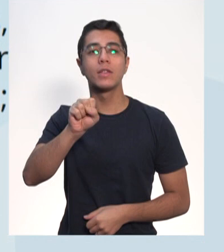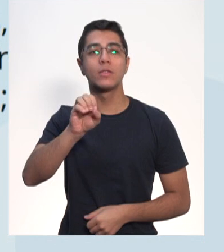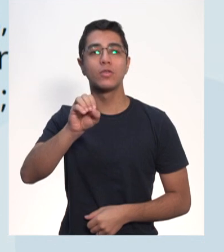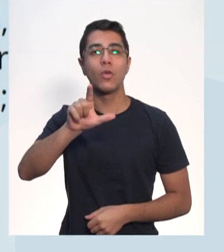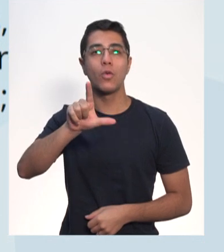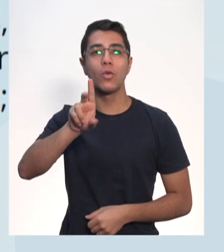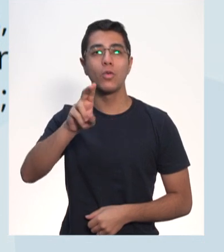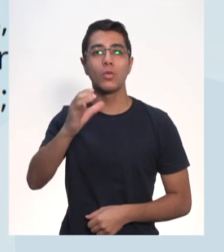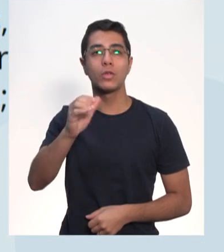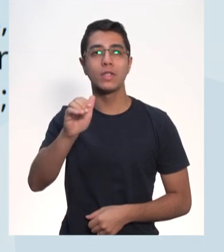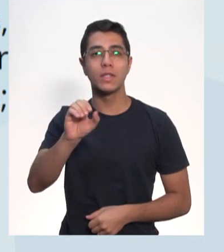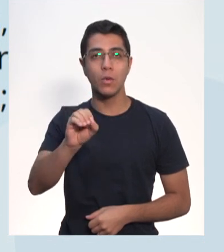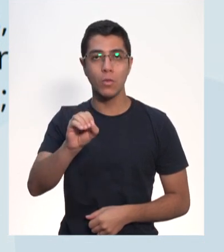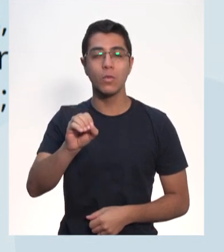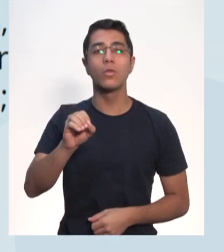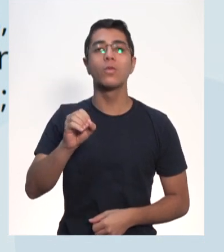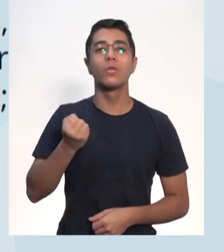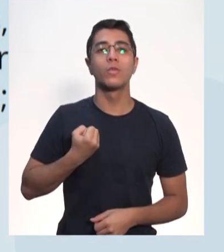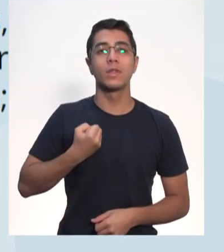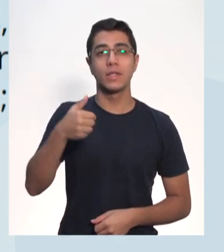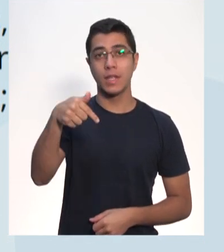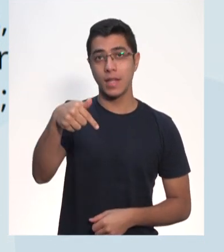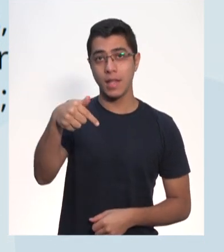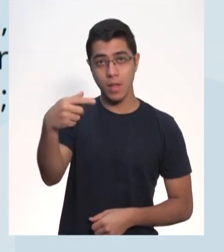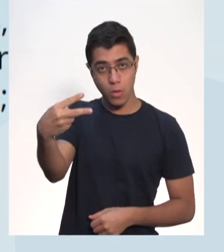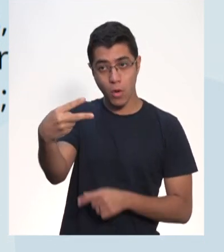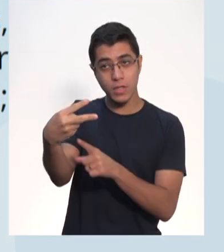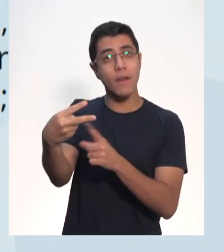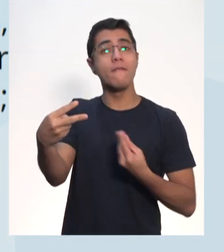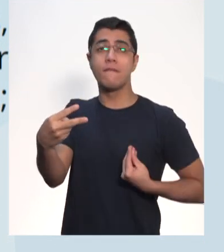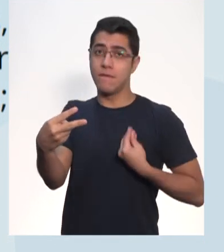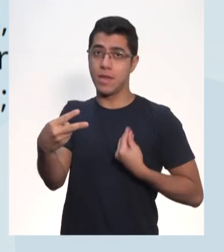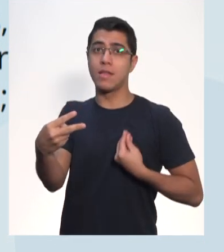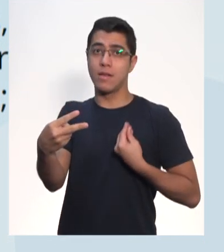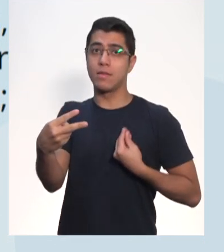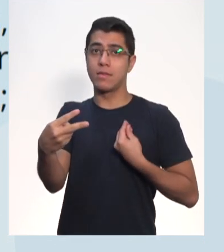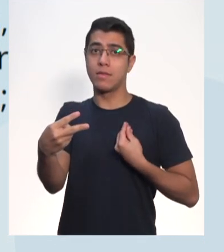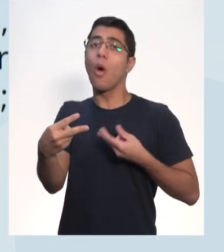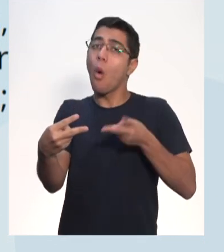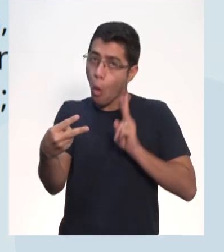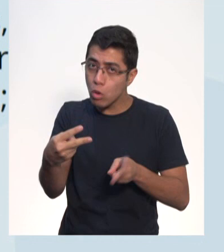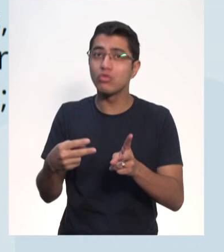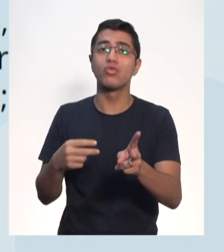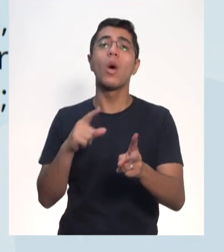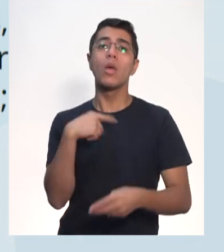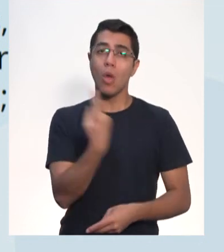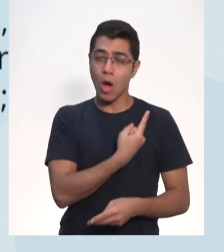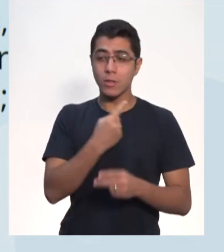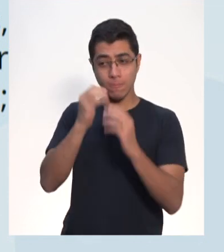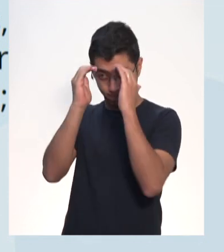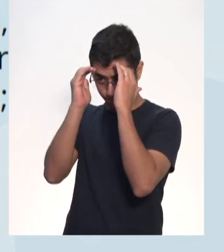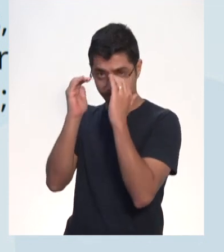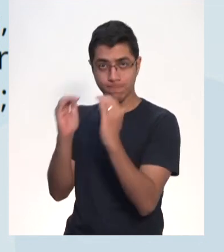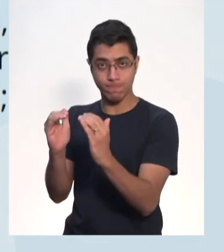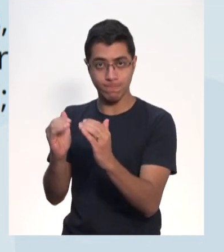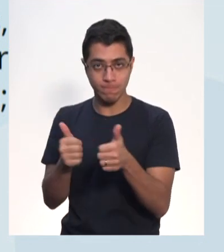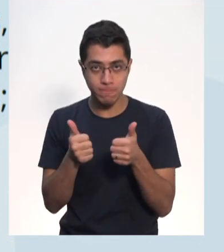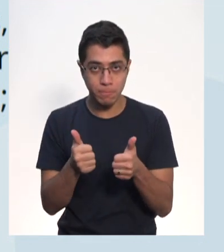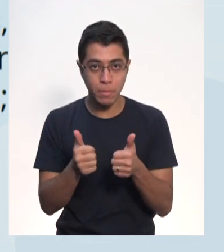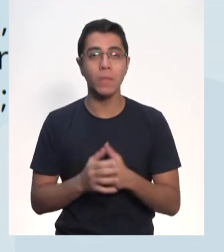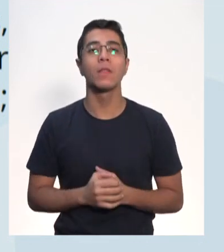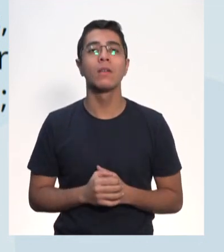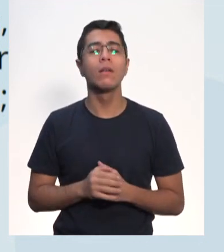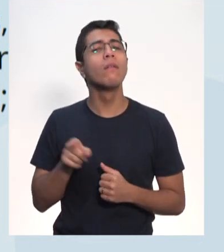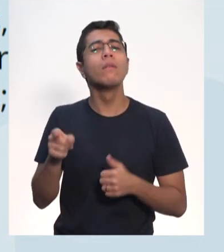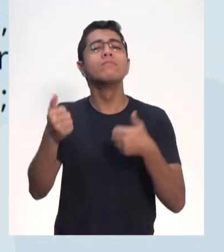continuamos trabalhando a partir da Resolução 72. Então, ela traz aí a questão da jornada de trabalho docente ser constituída,